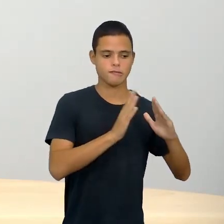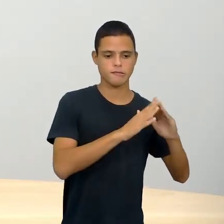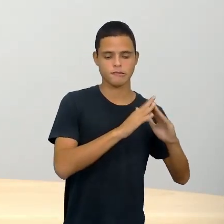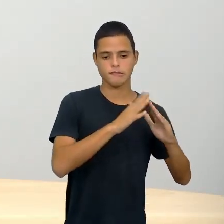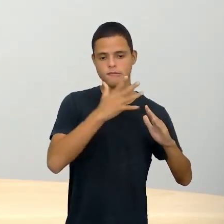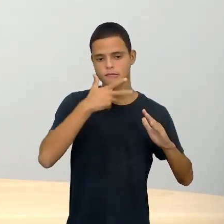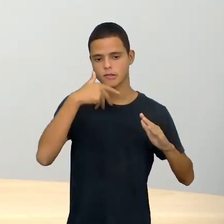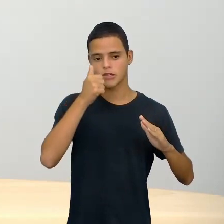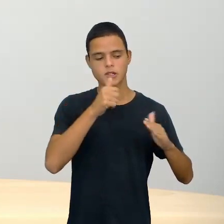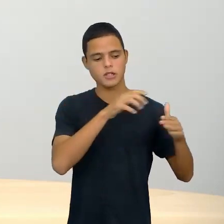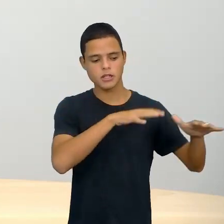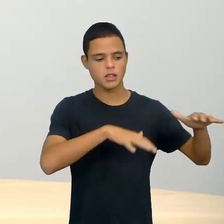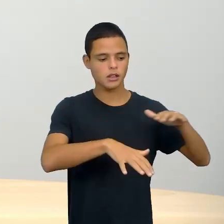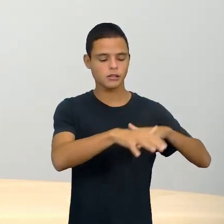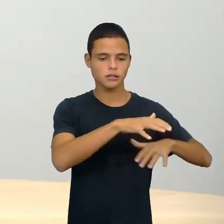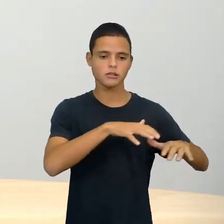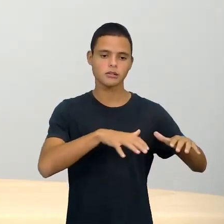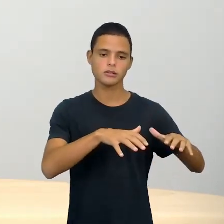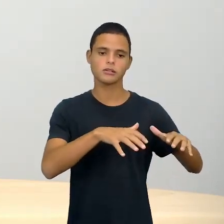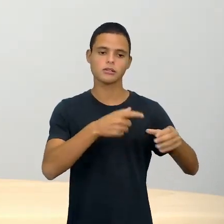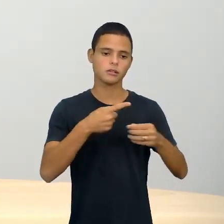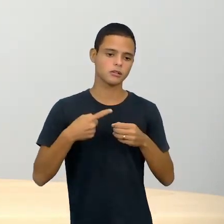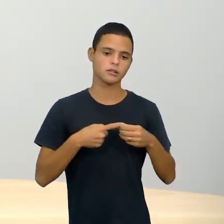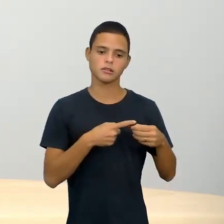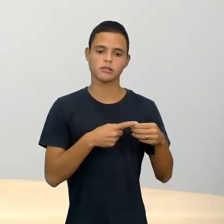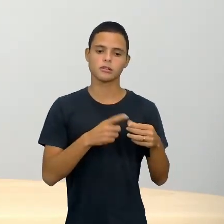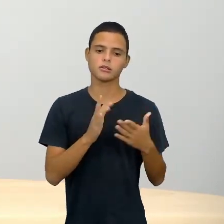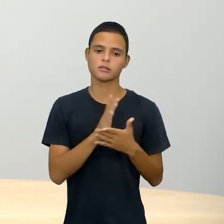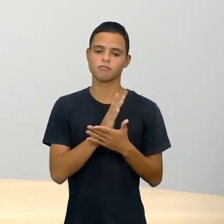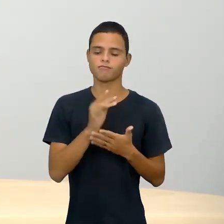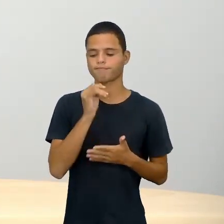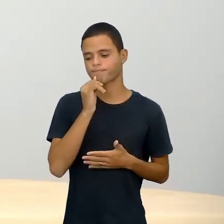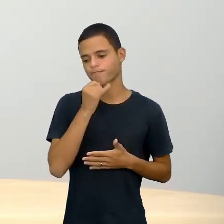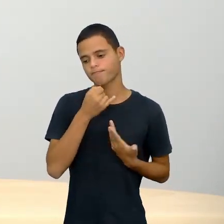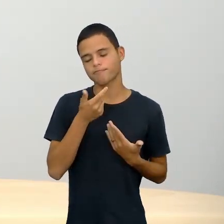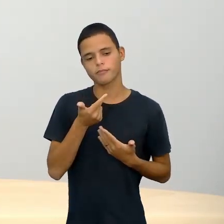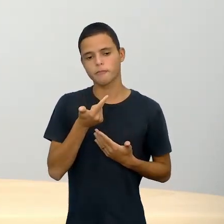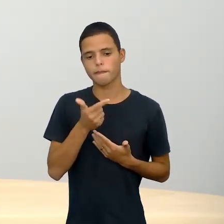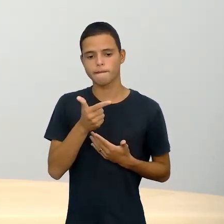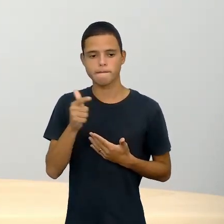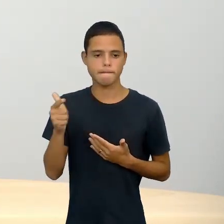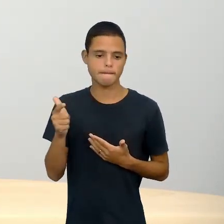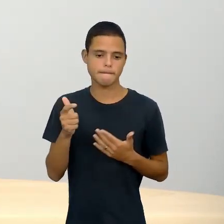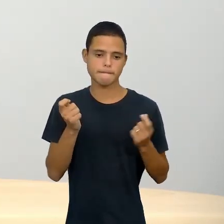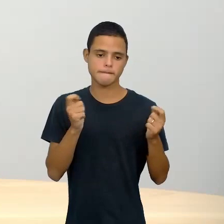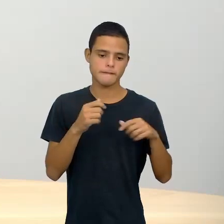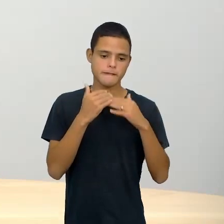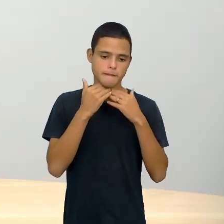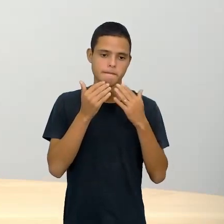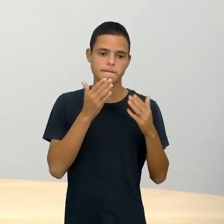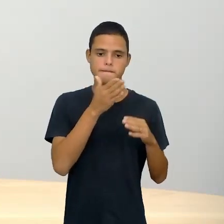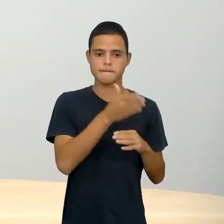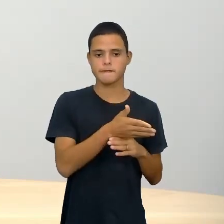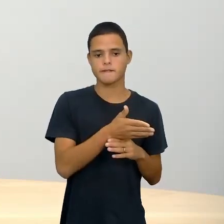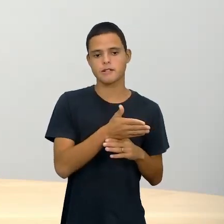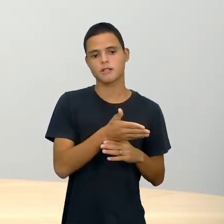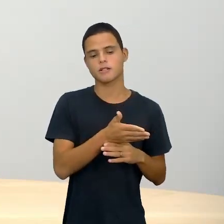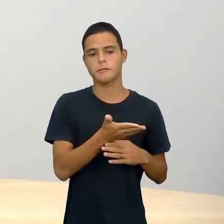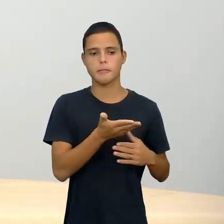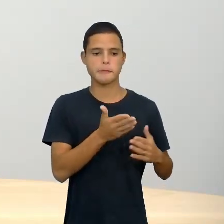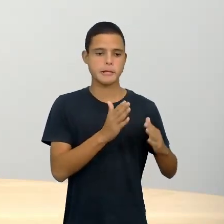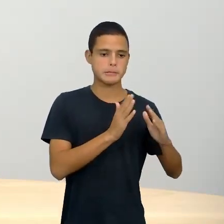E aquele que, infelizmente, não tem essa possibilidade, ele vai morar nas